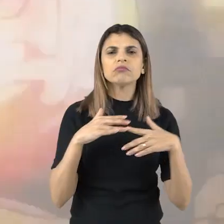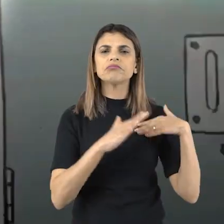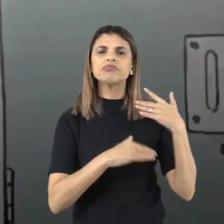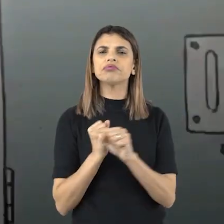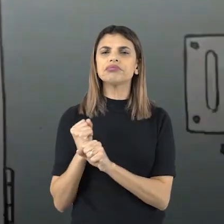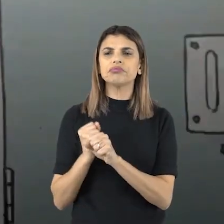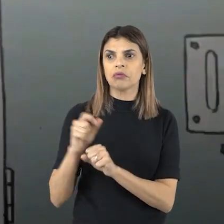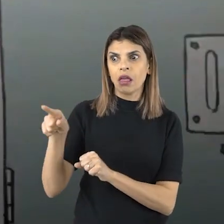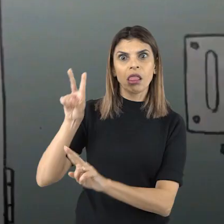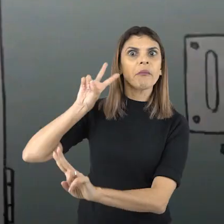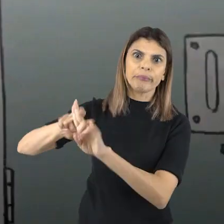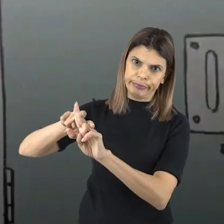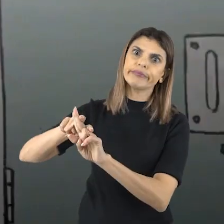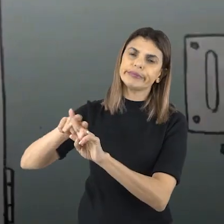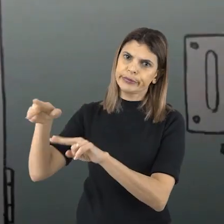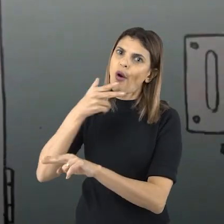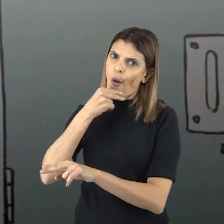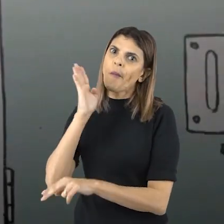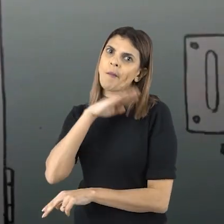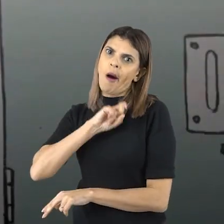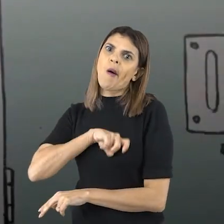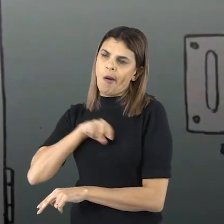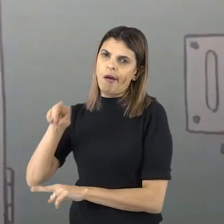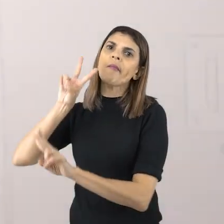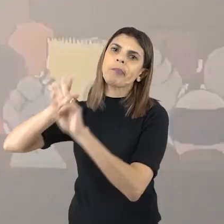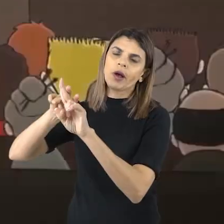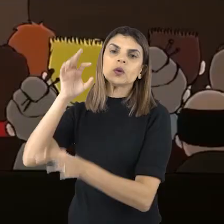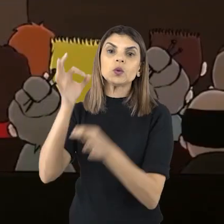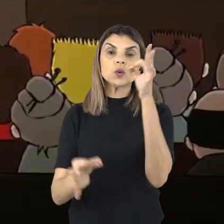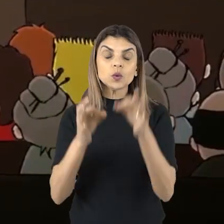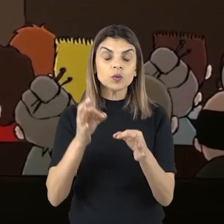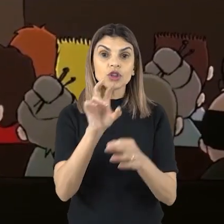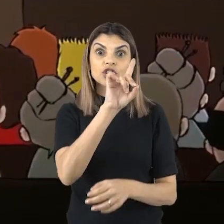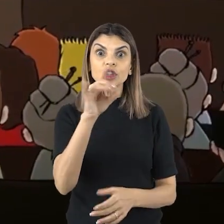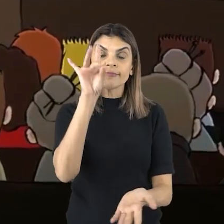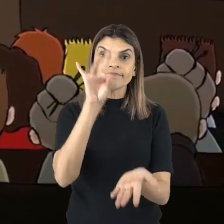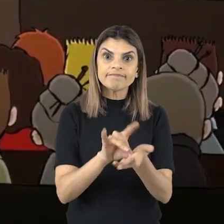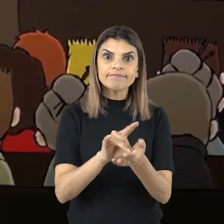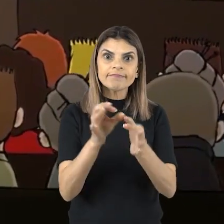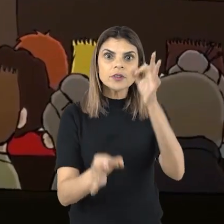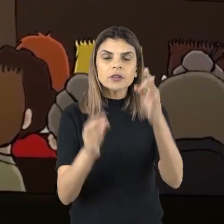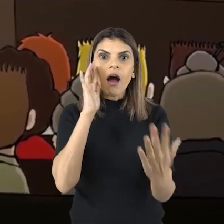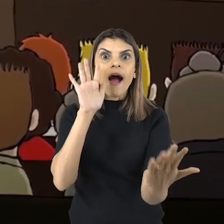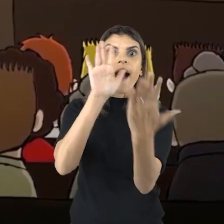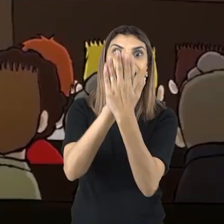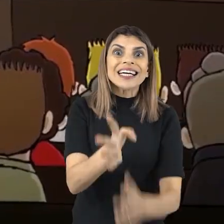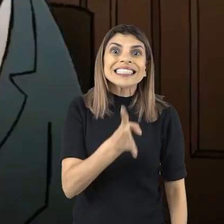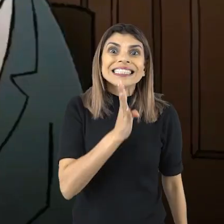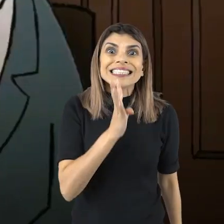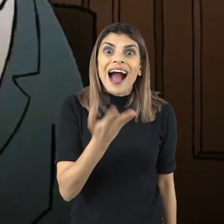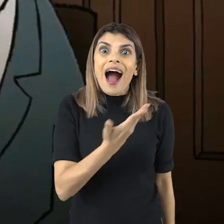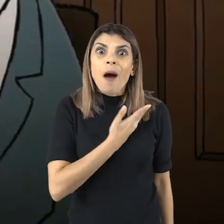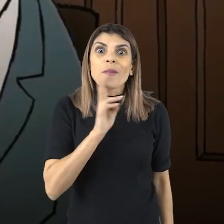Com o tempo, o criminoso foi preso e levado ao tribunal. No fatídico dia do tribunal, encontrou-se cara a cara com